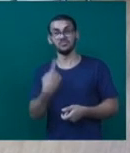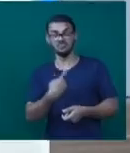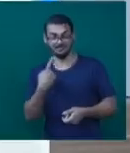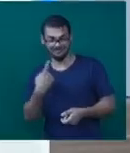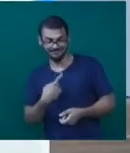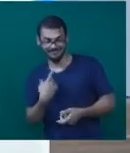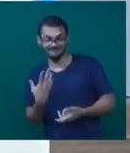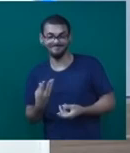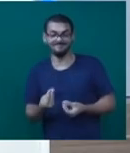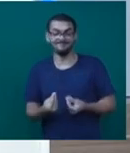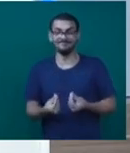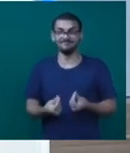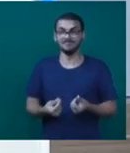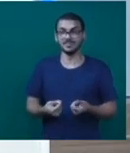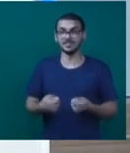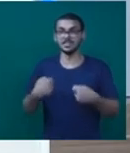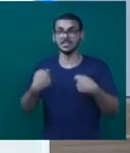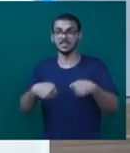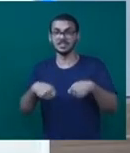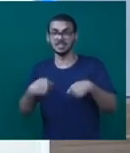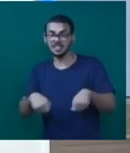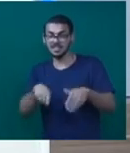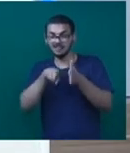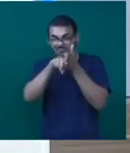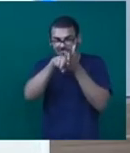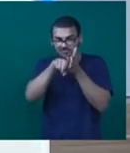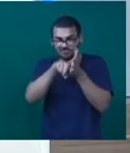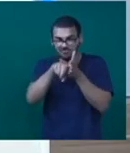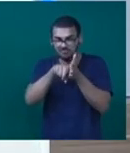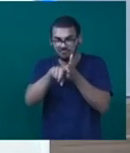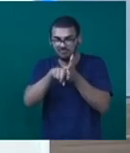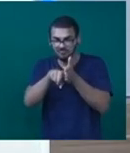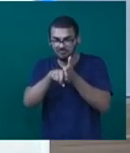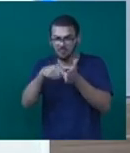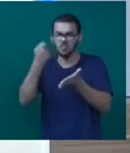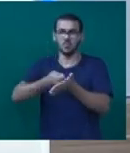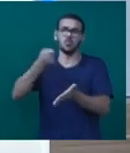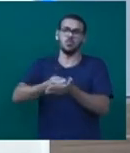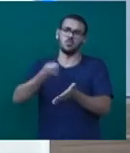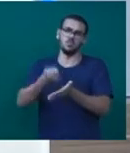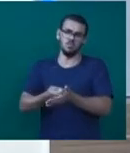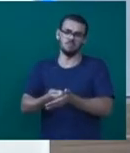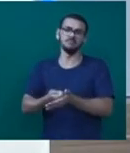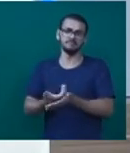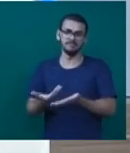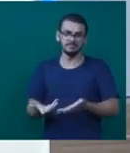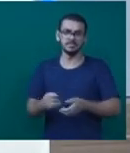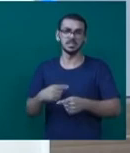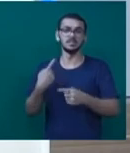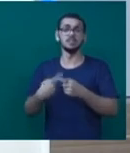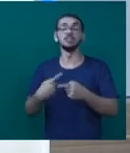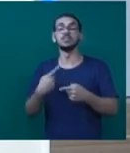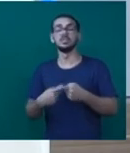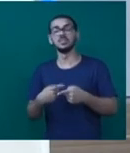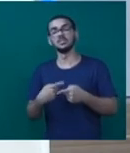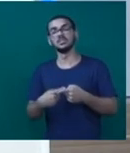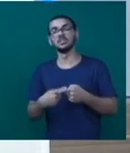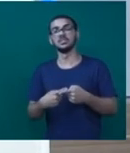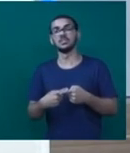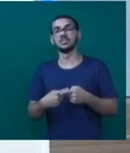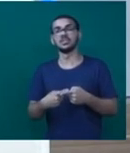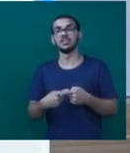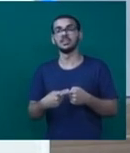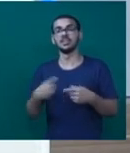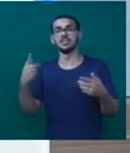infelizmente, teria que ter uma fiscalização rigorosa nesse sentido, porque gera